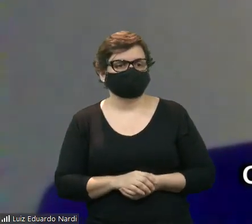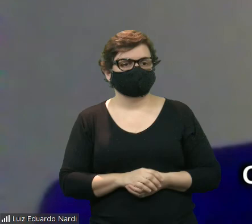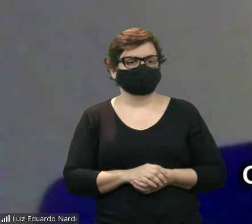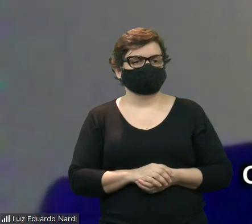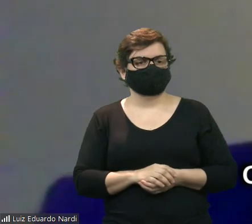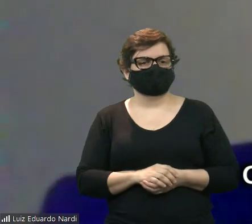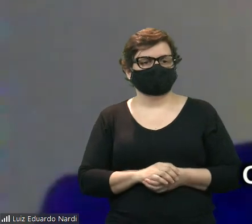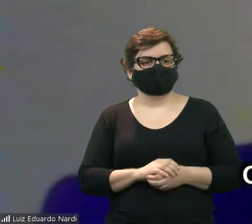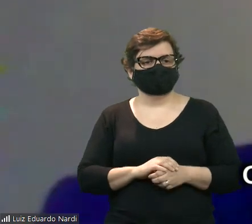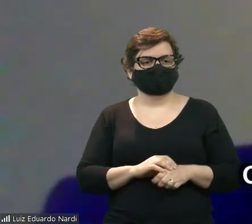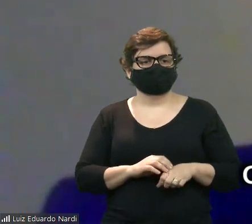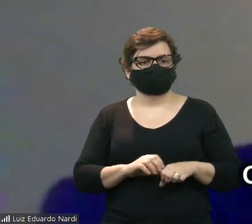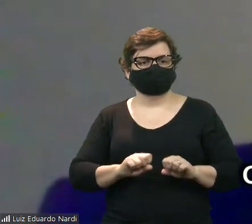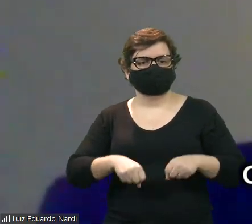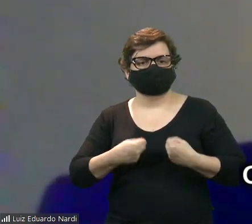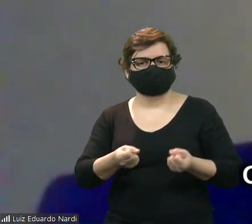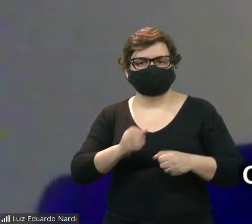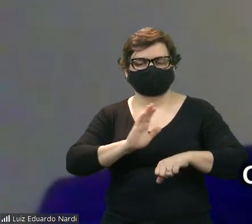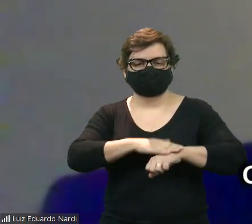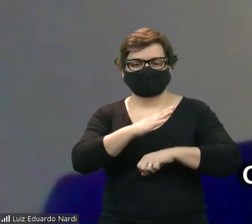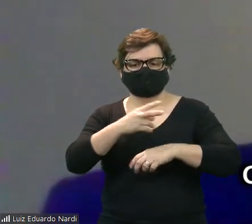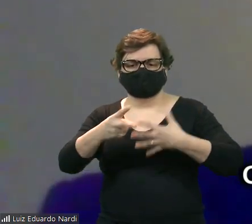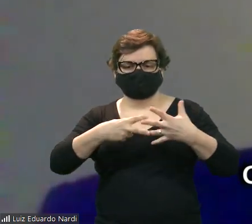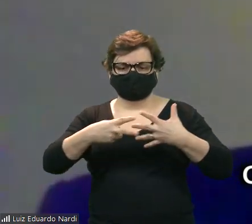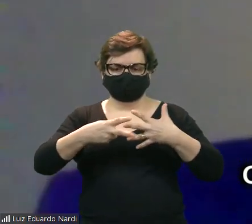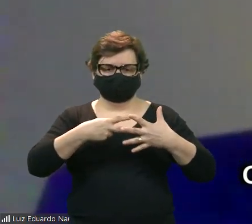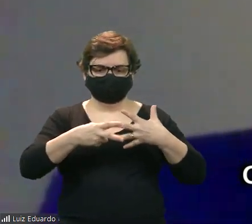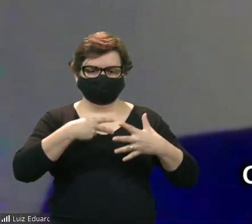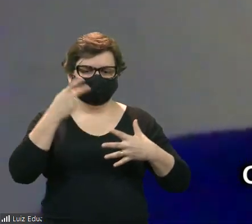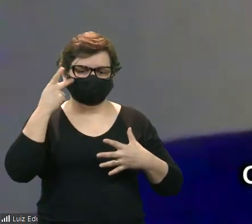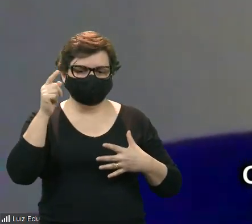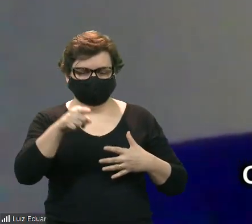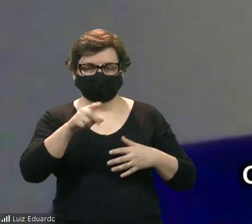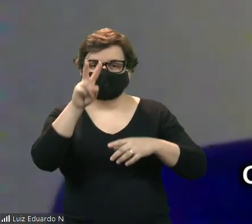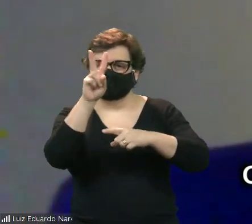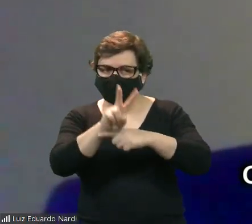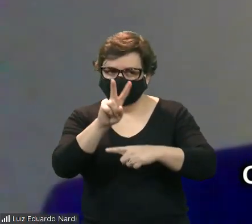dar mais transparência para a destinação daquilo,